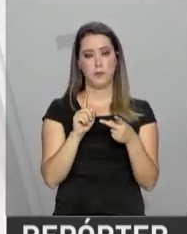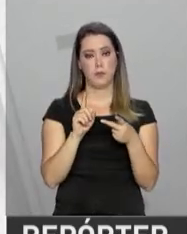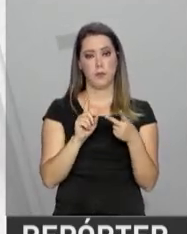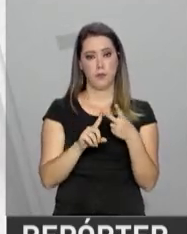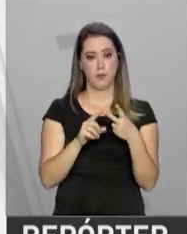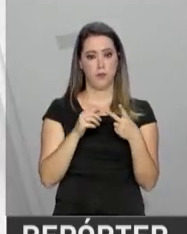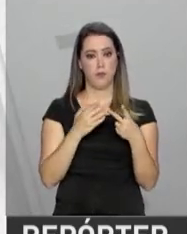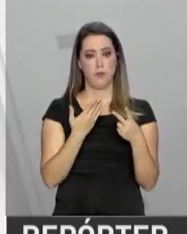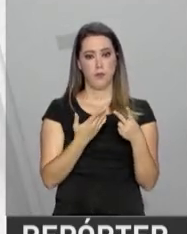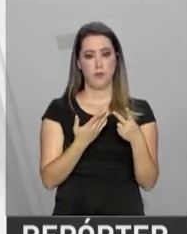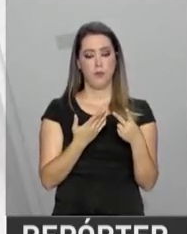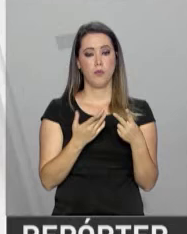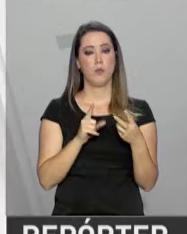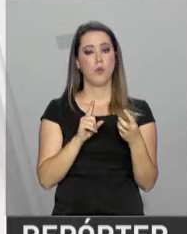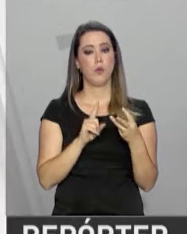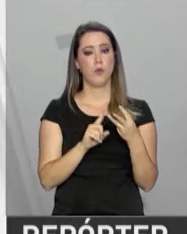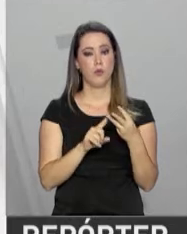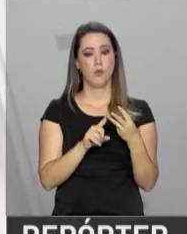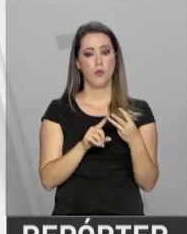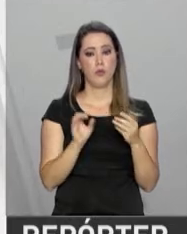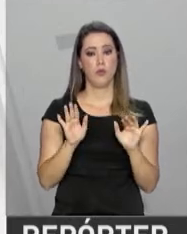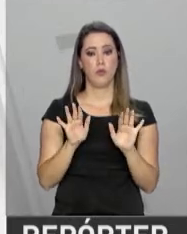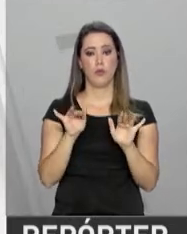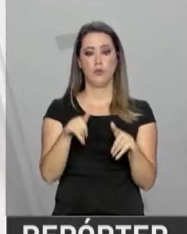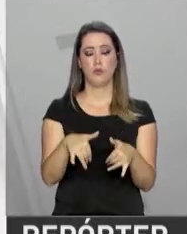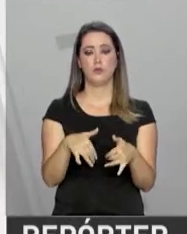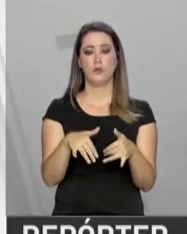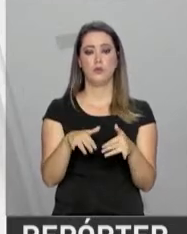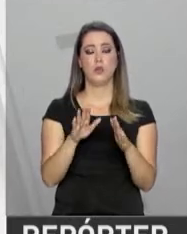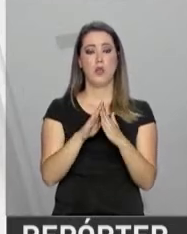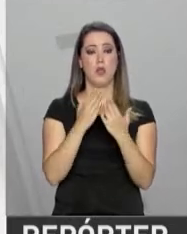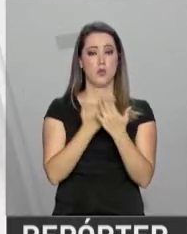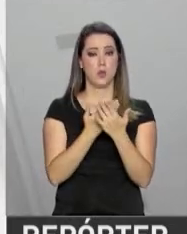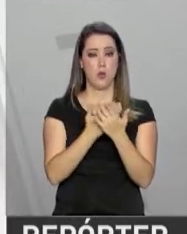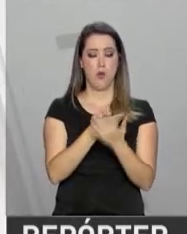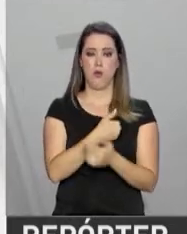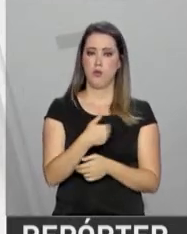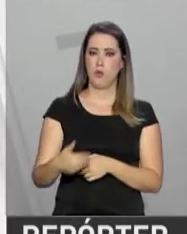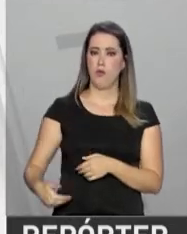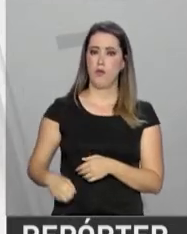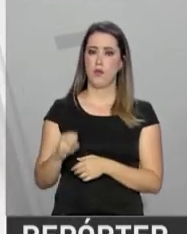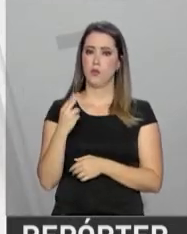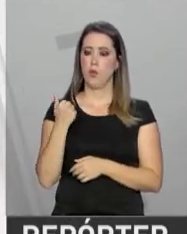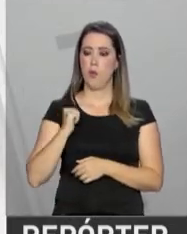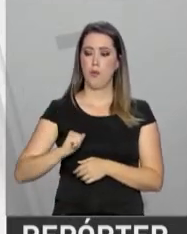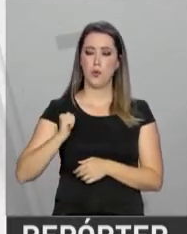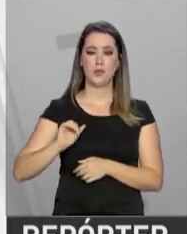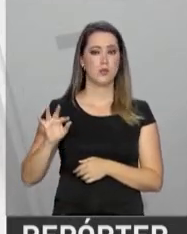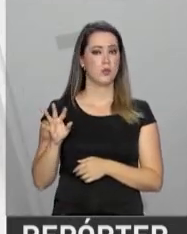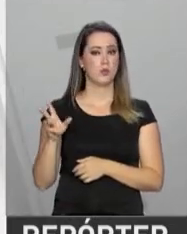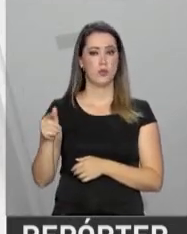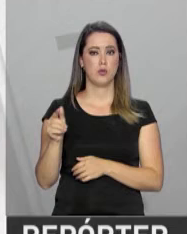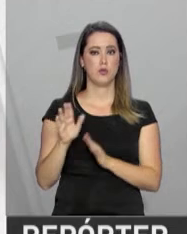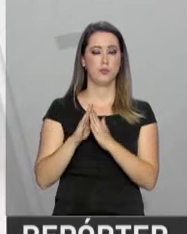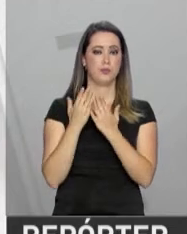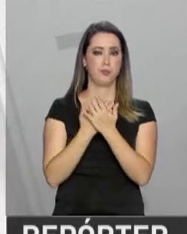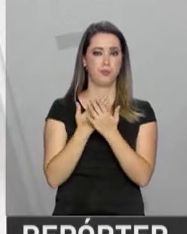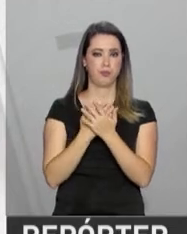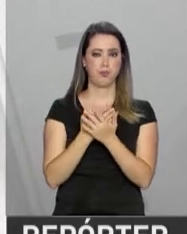2017 ter concluído o ensino médio em escola pública ou como bolsista integral em escola particular